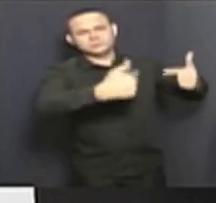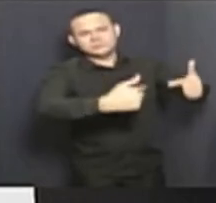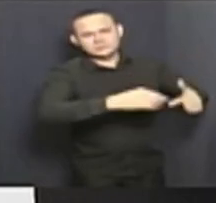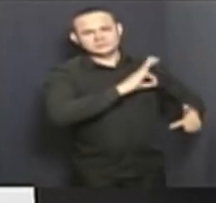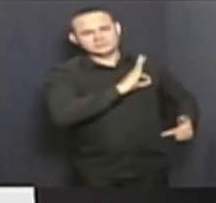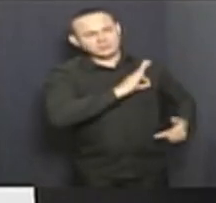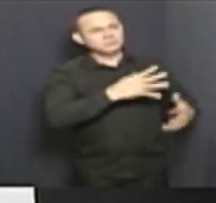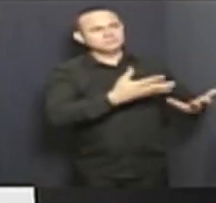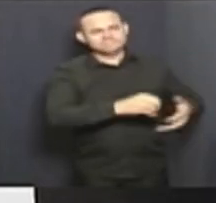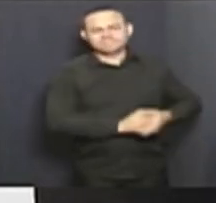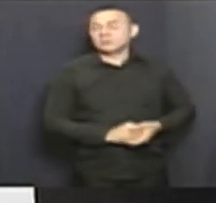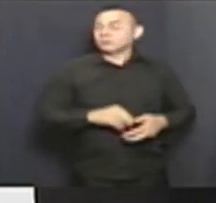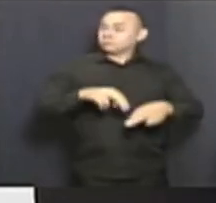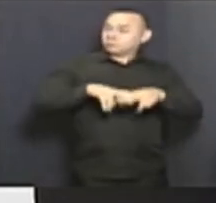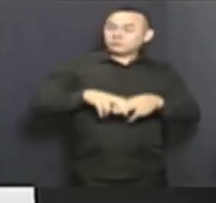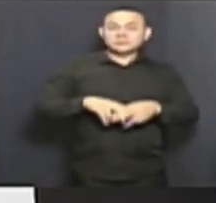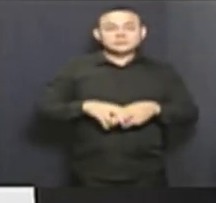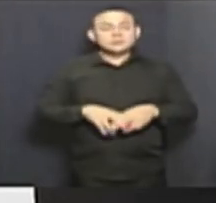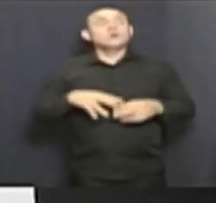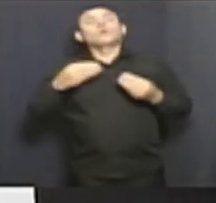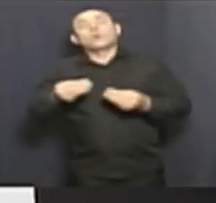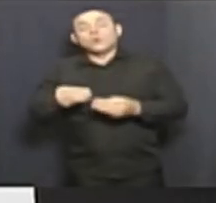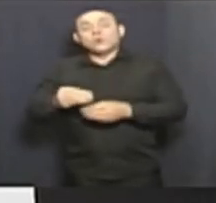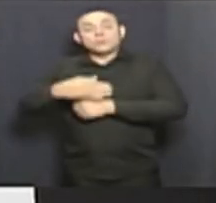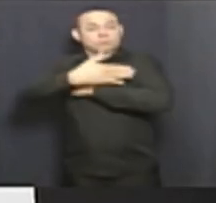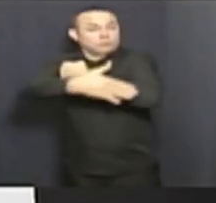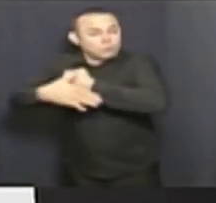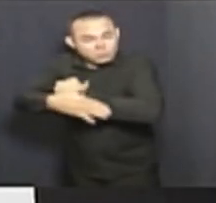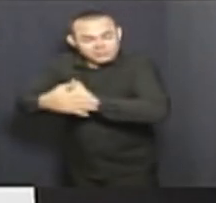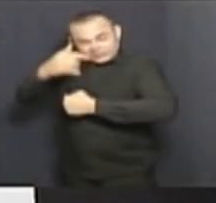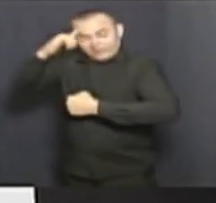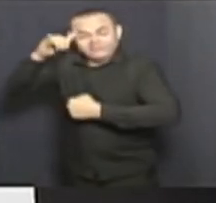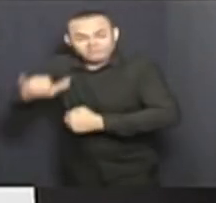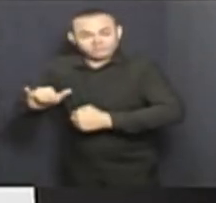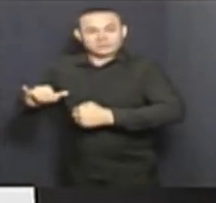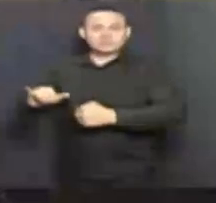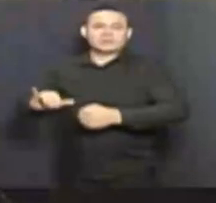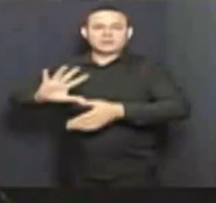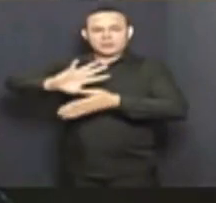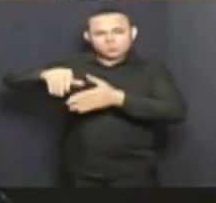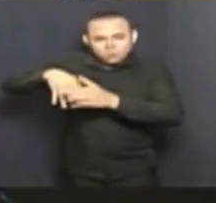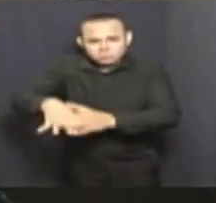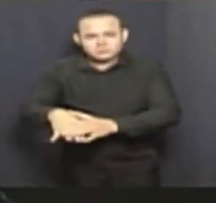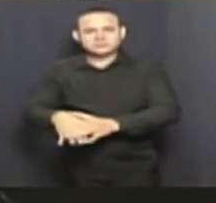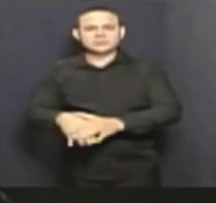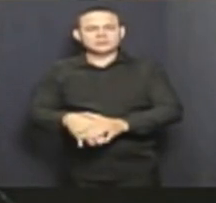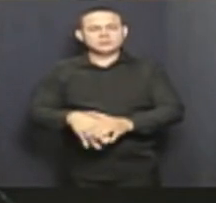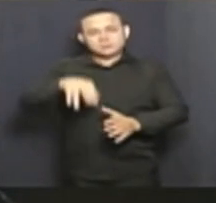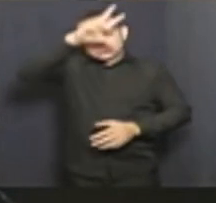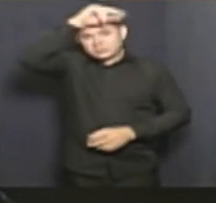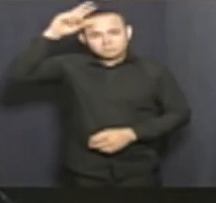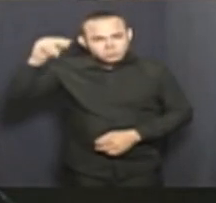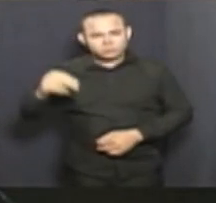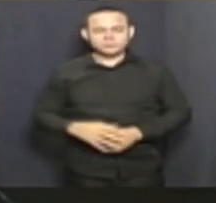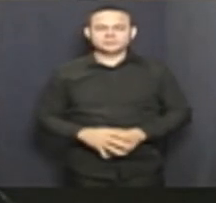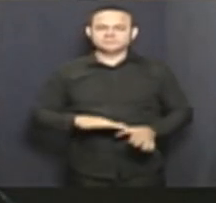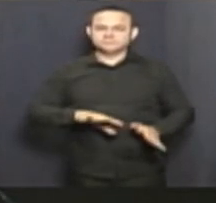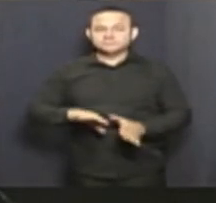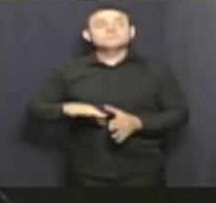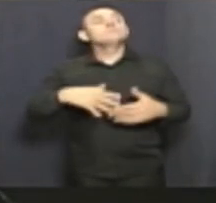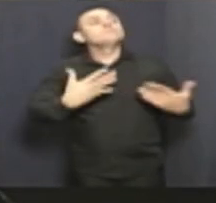a política combater a corrupção na coisa pública lembrando que quem vai comentar essa